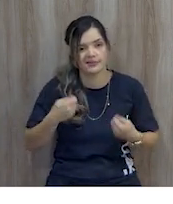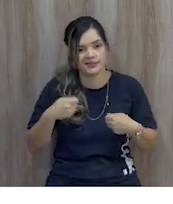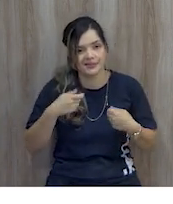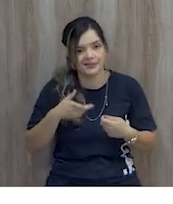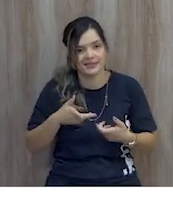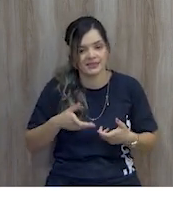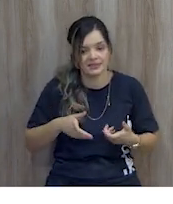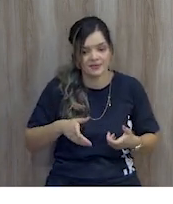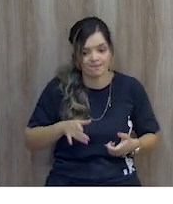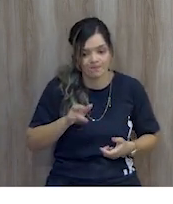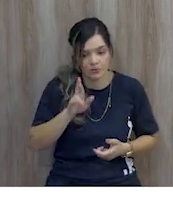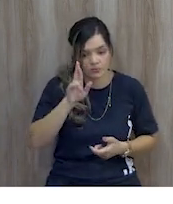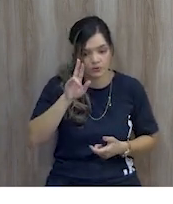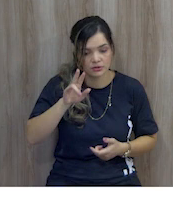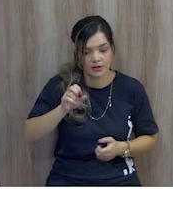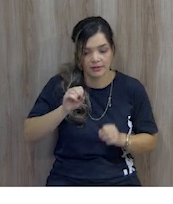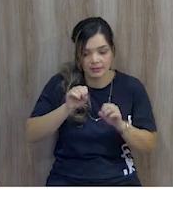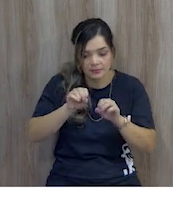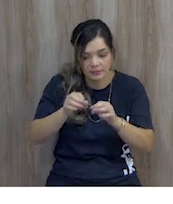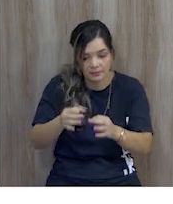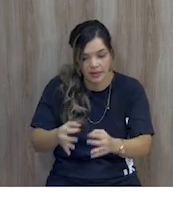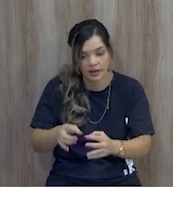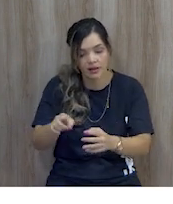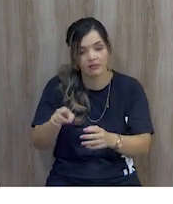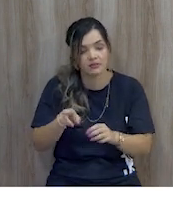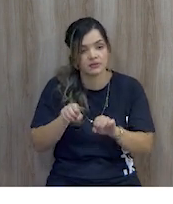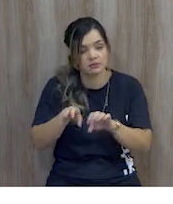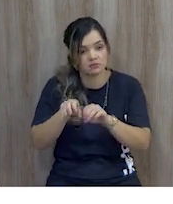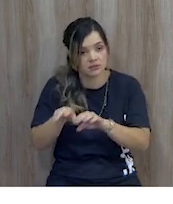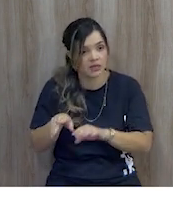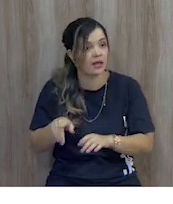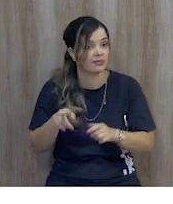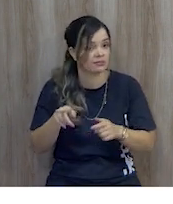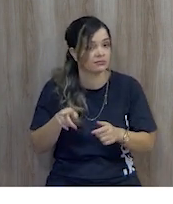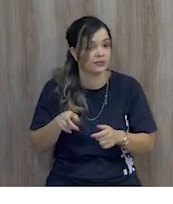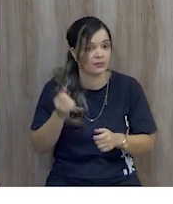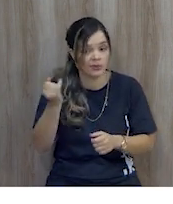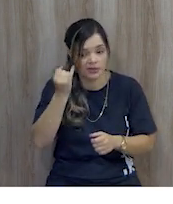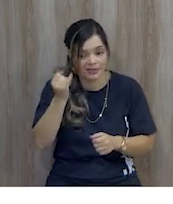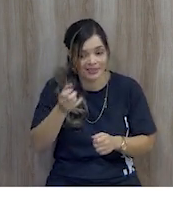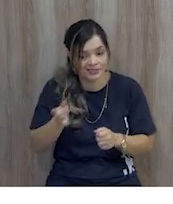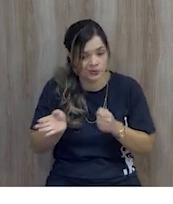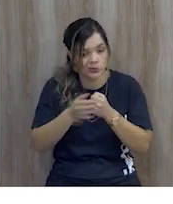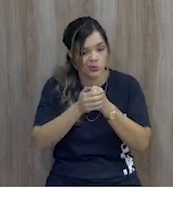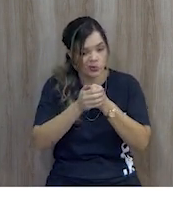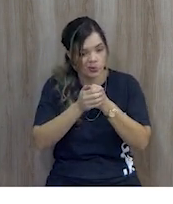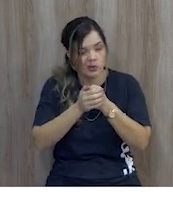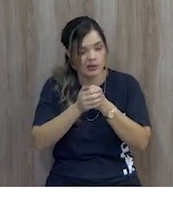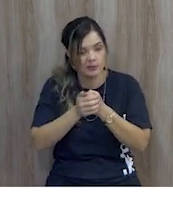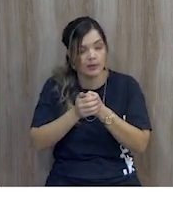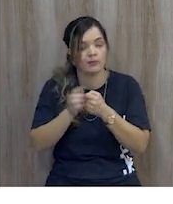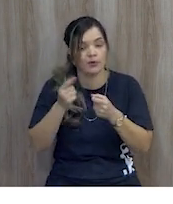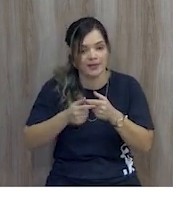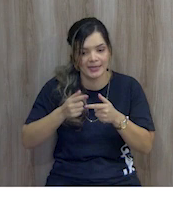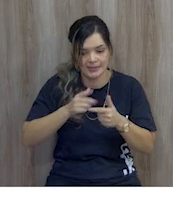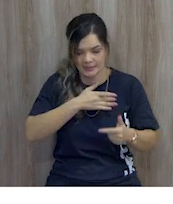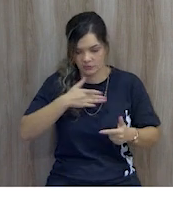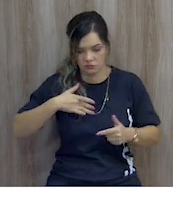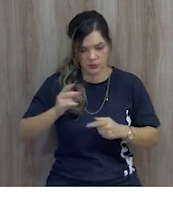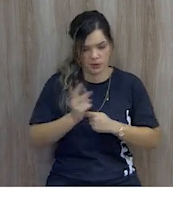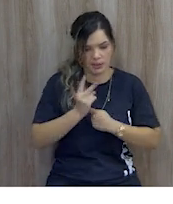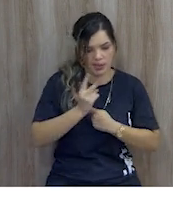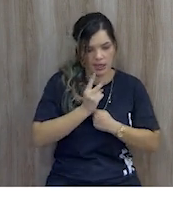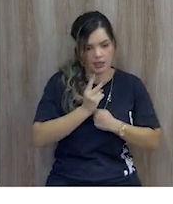de estética, é uma questão que aquilo vai aumentar e a dentina da raiz ela não foi feita para ficar exposta na cavidade bucal. Então, é